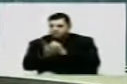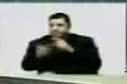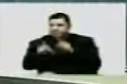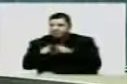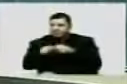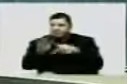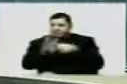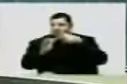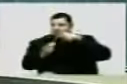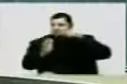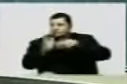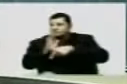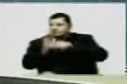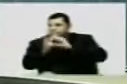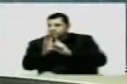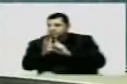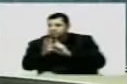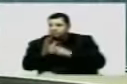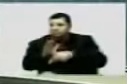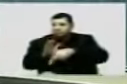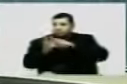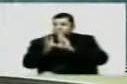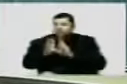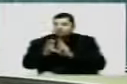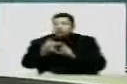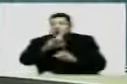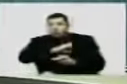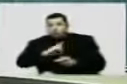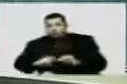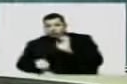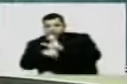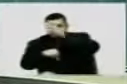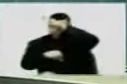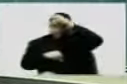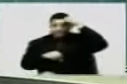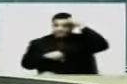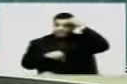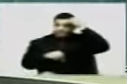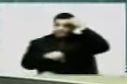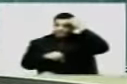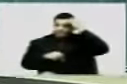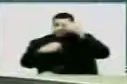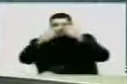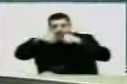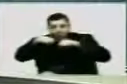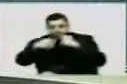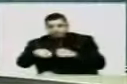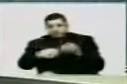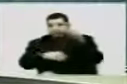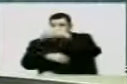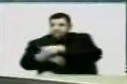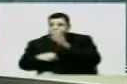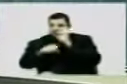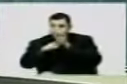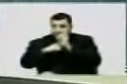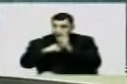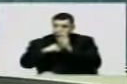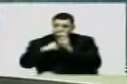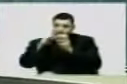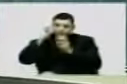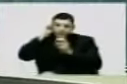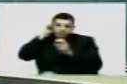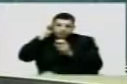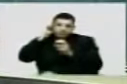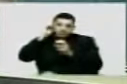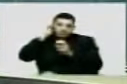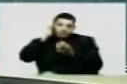protocolei também anteontem um requerimento. O governo do Estado do Amazonas, deputado Chico Preto, precisa vir à Assembleia